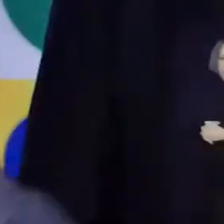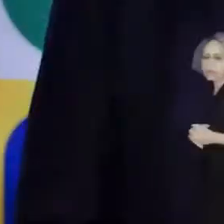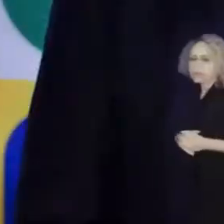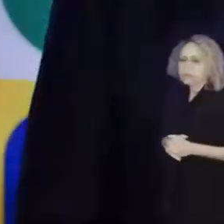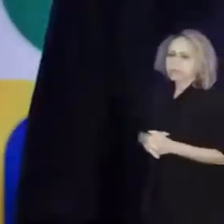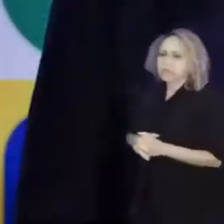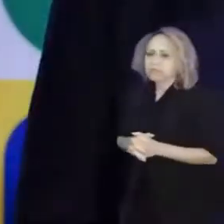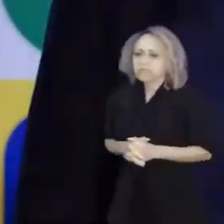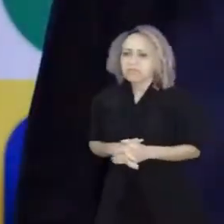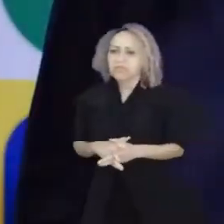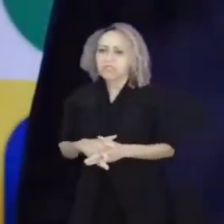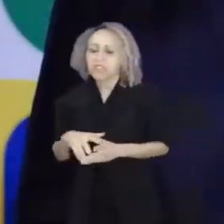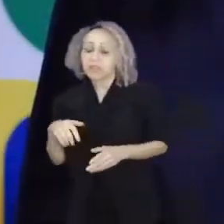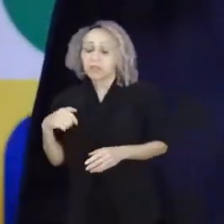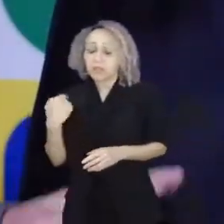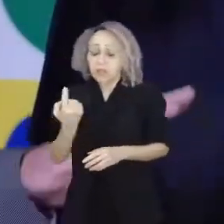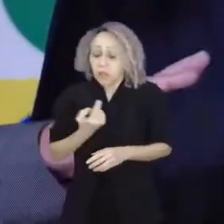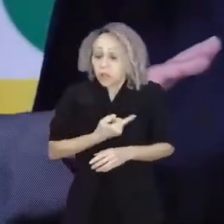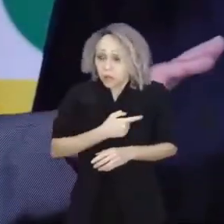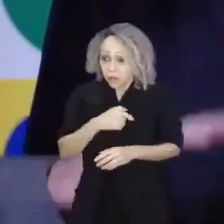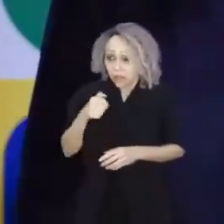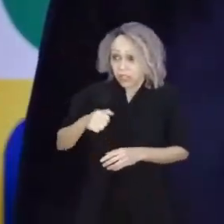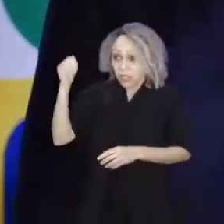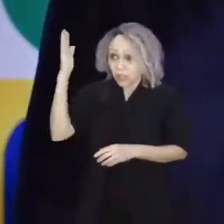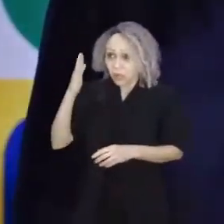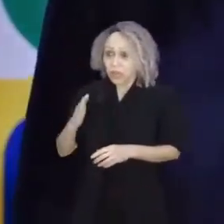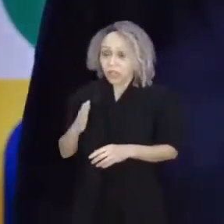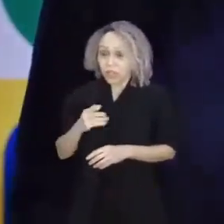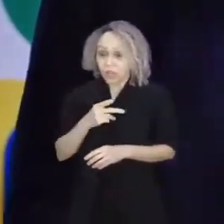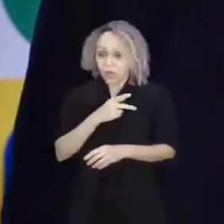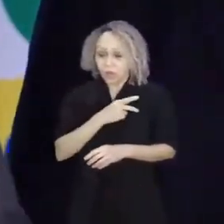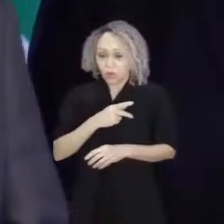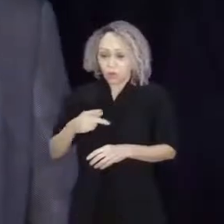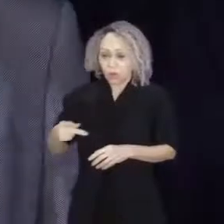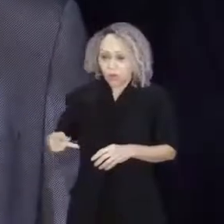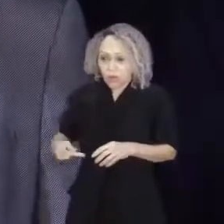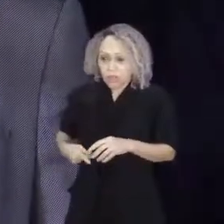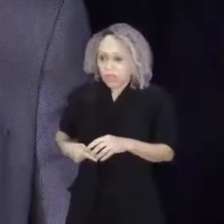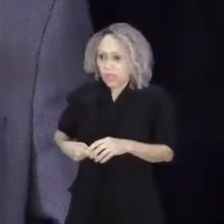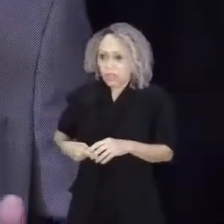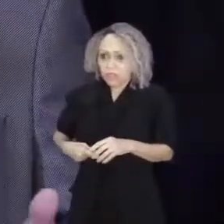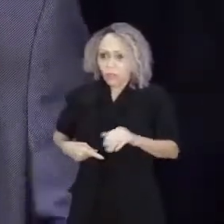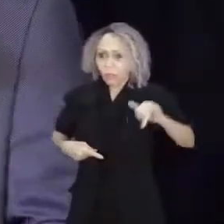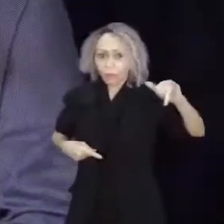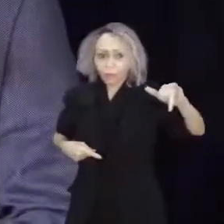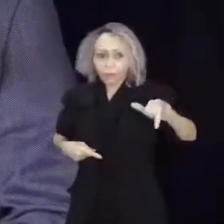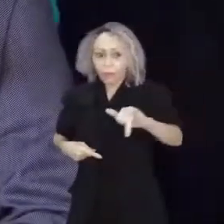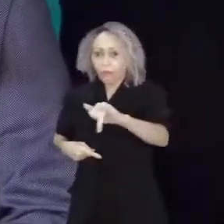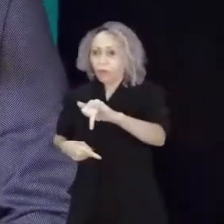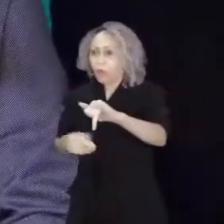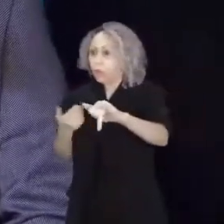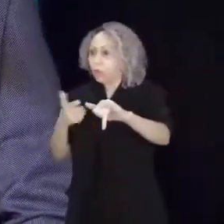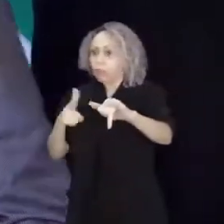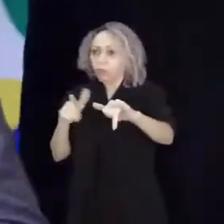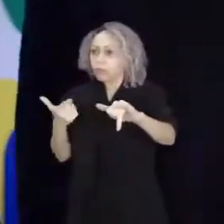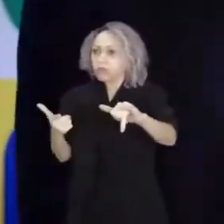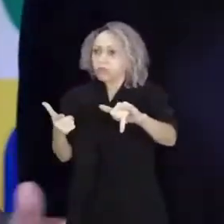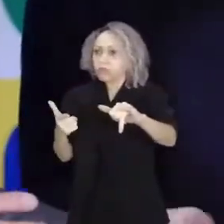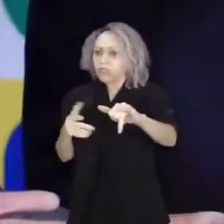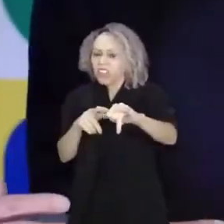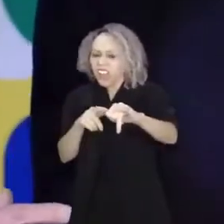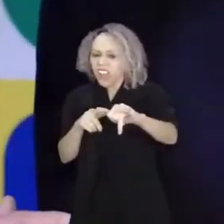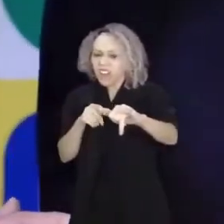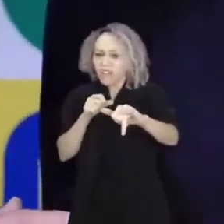levantava voo e tinha que descer, porque o fumaceiro tomava conta do avião. O Exército não tinha